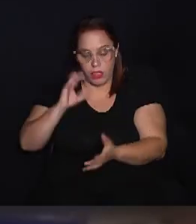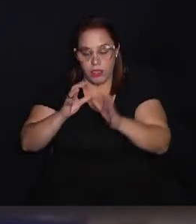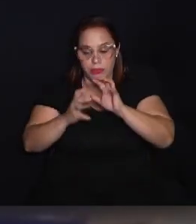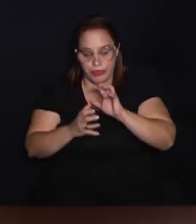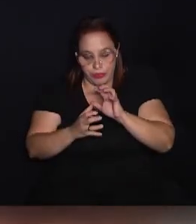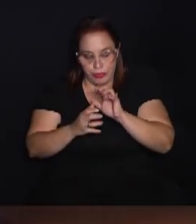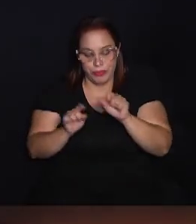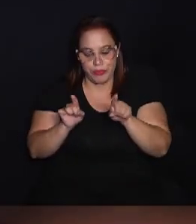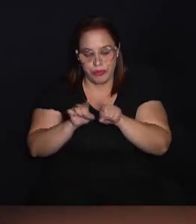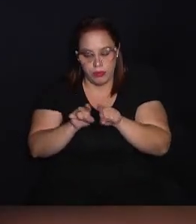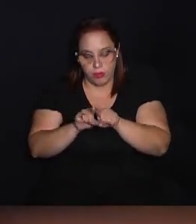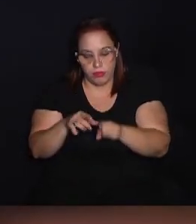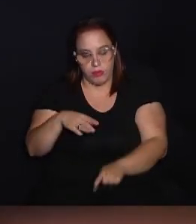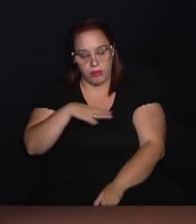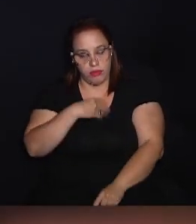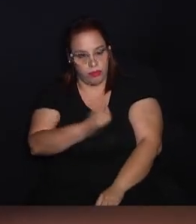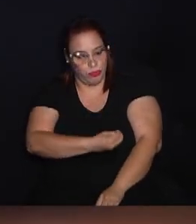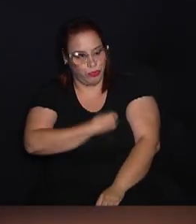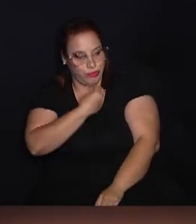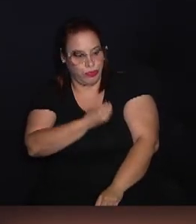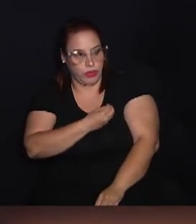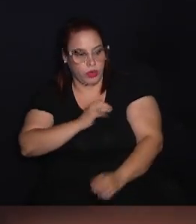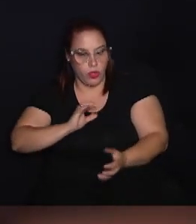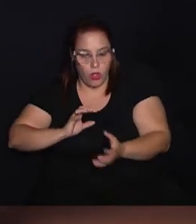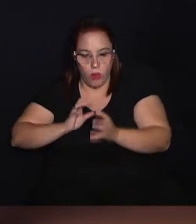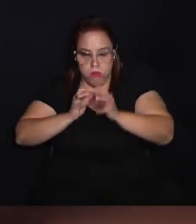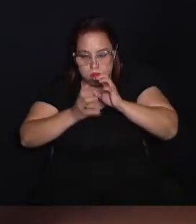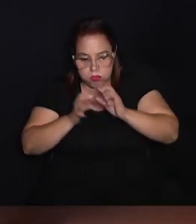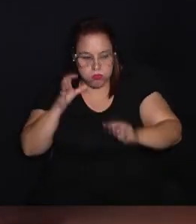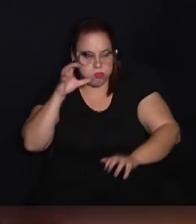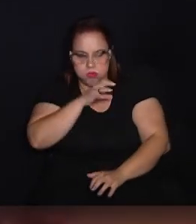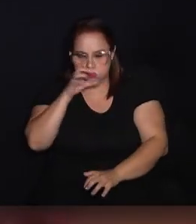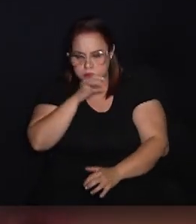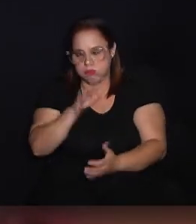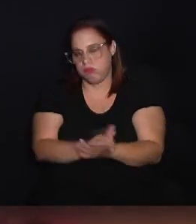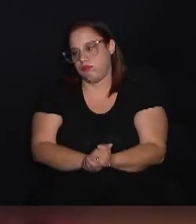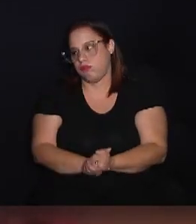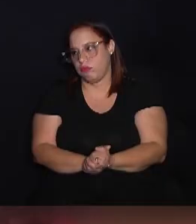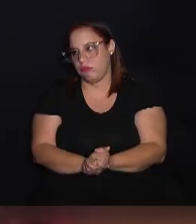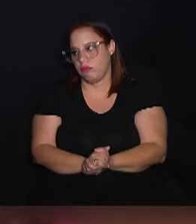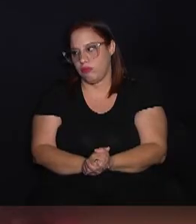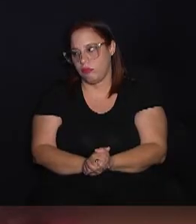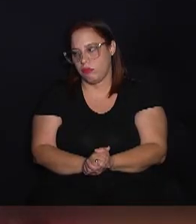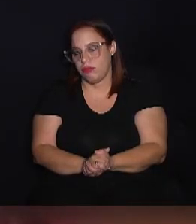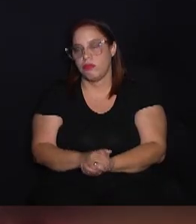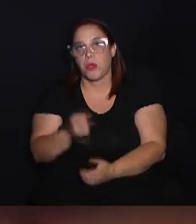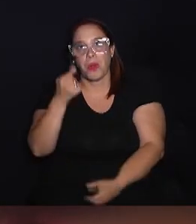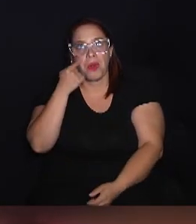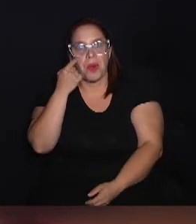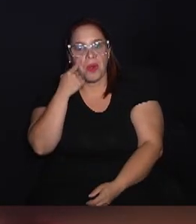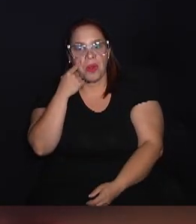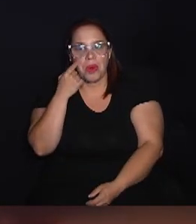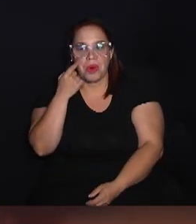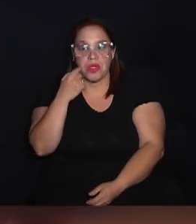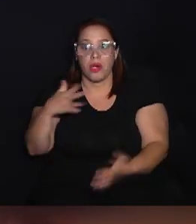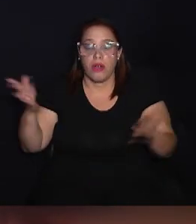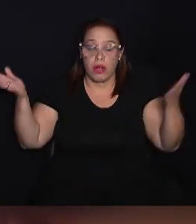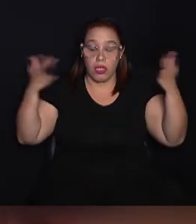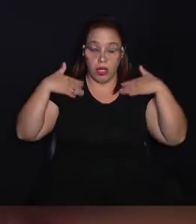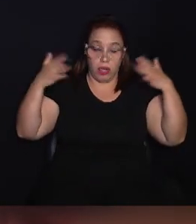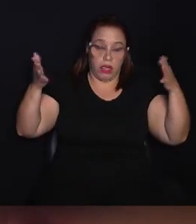meu coração, daquilo que me parece que é o mais correto no momento. A gente vai fazer o trabalho como a gente fez,